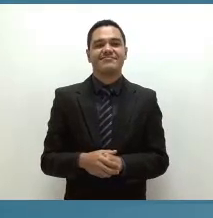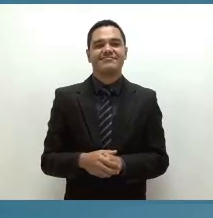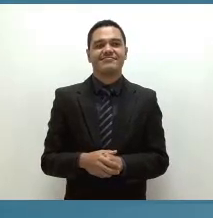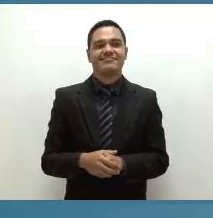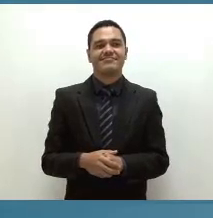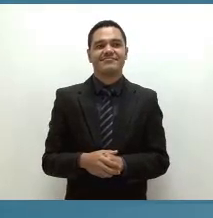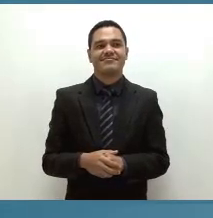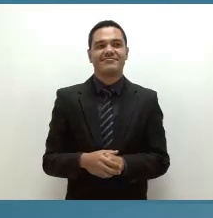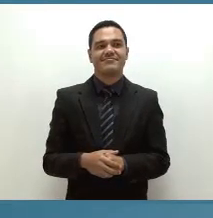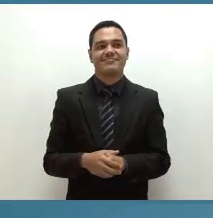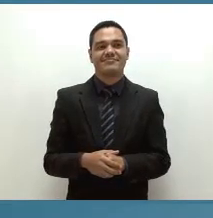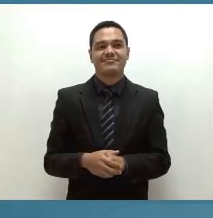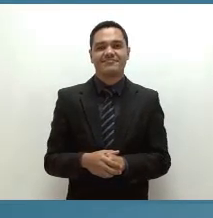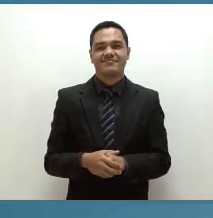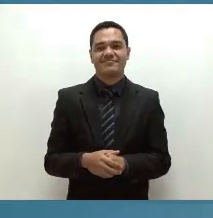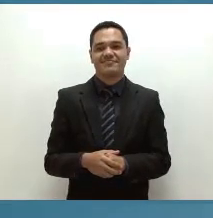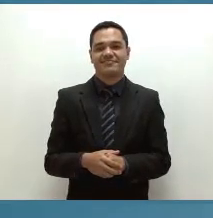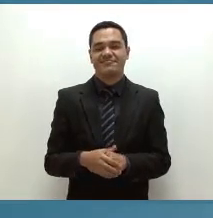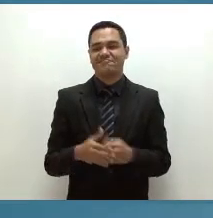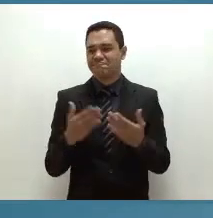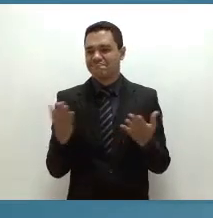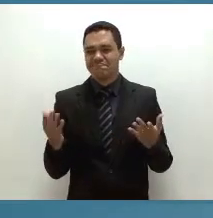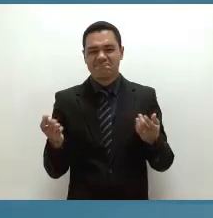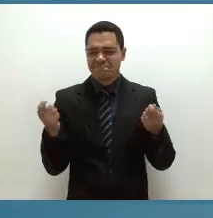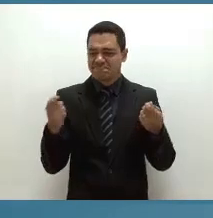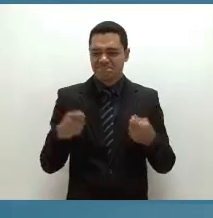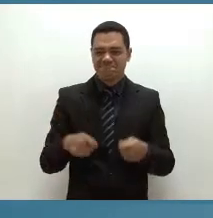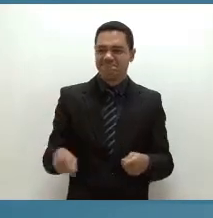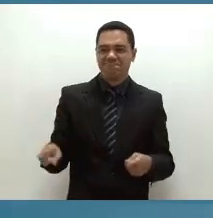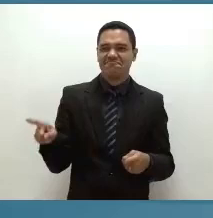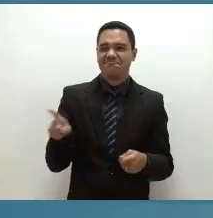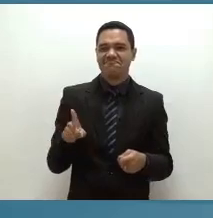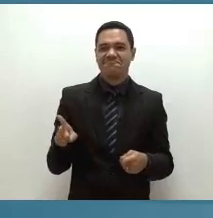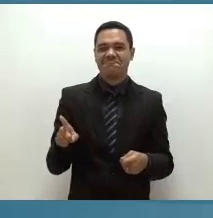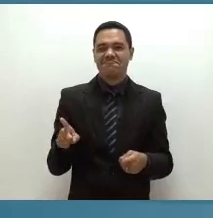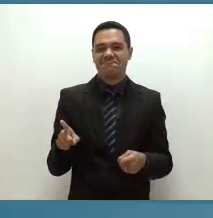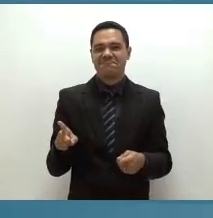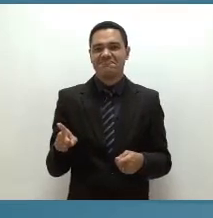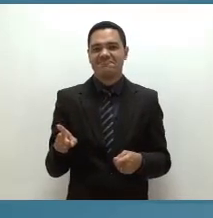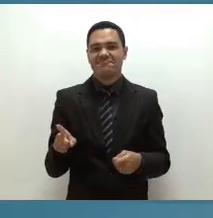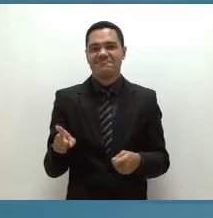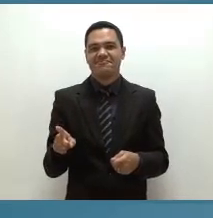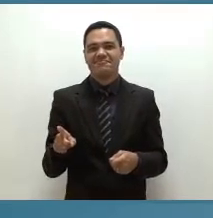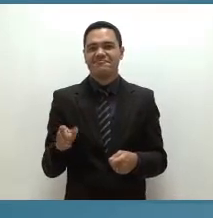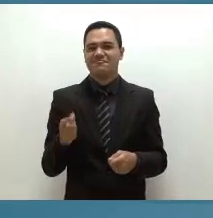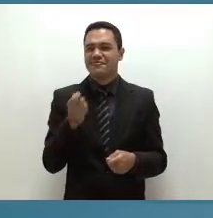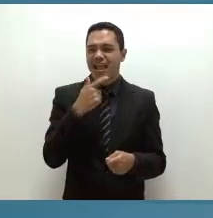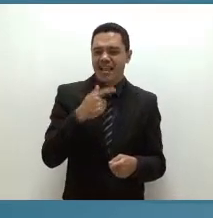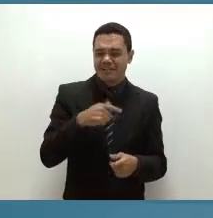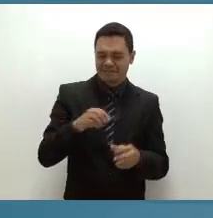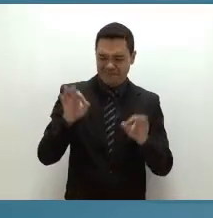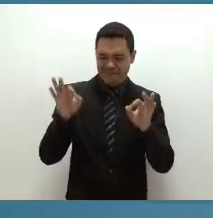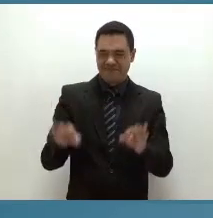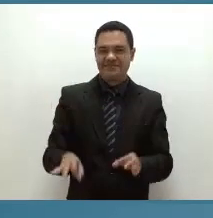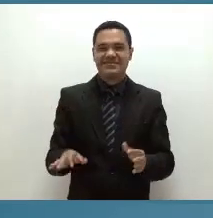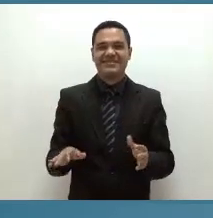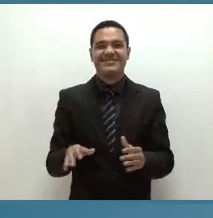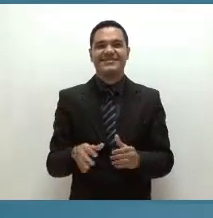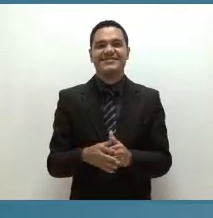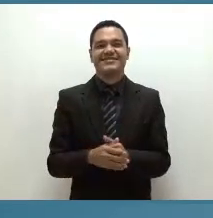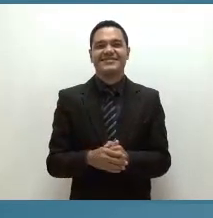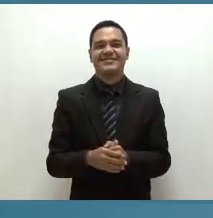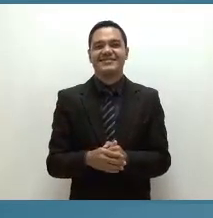Que não foi preciso um remédio seguro, porque não houve